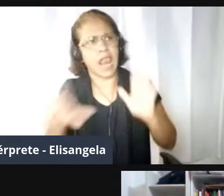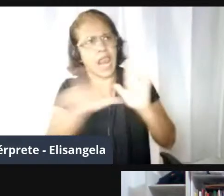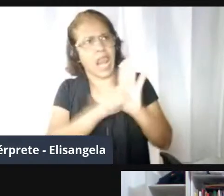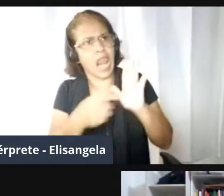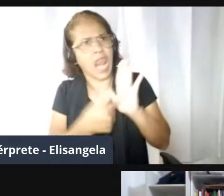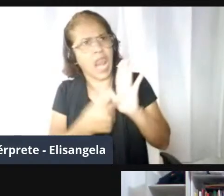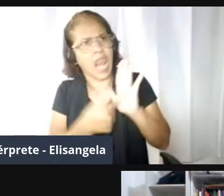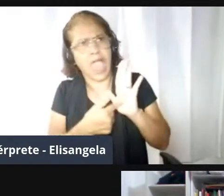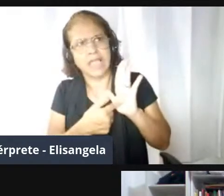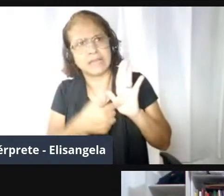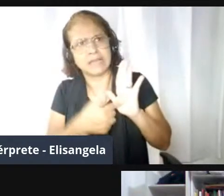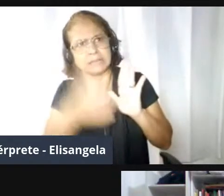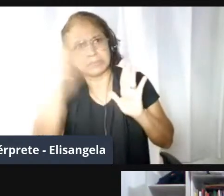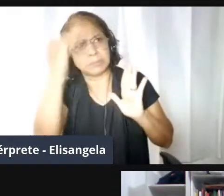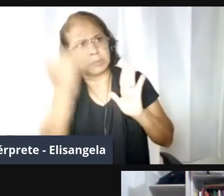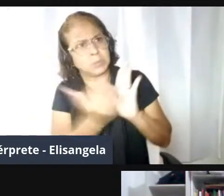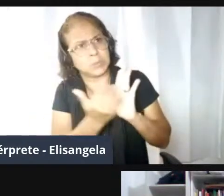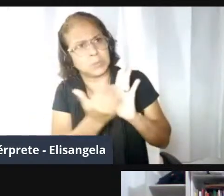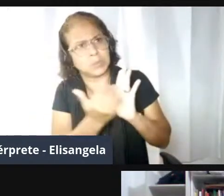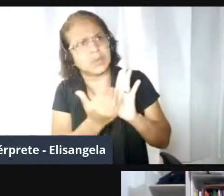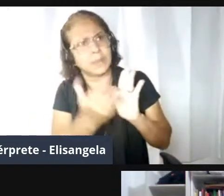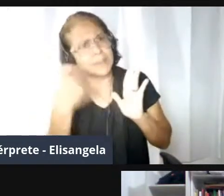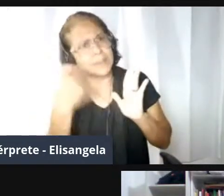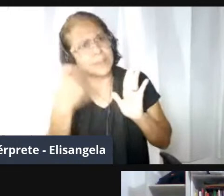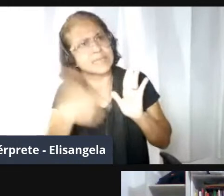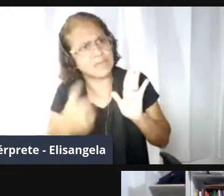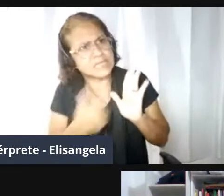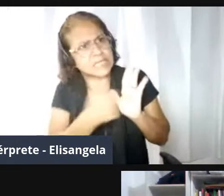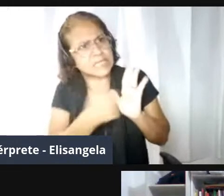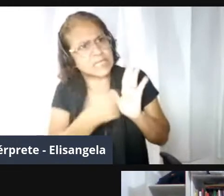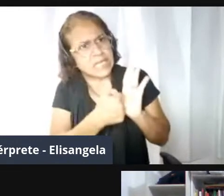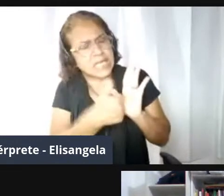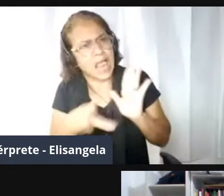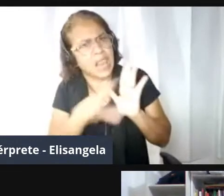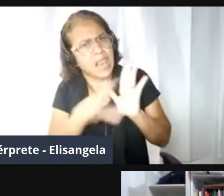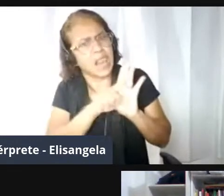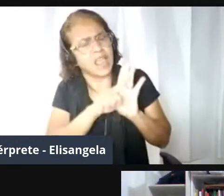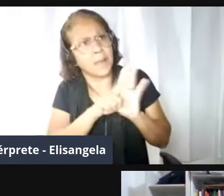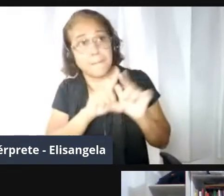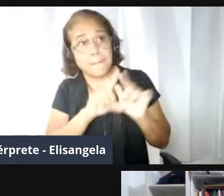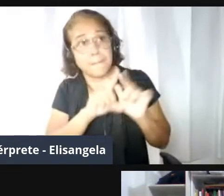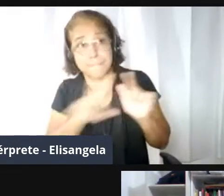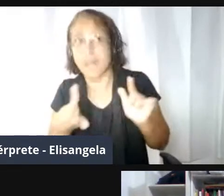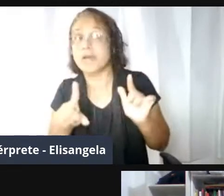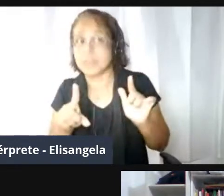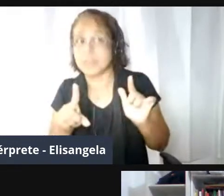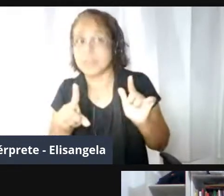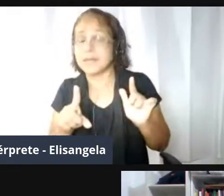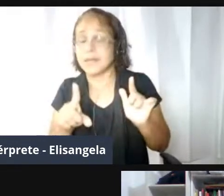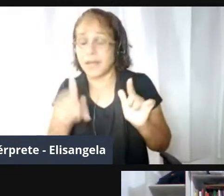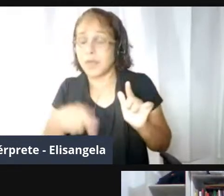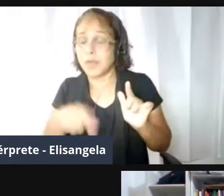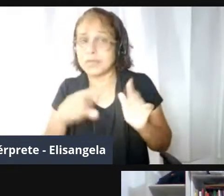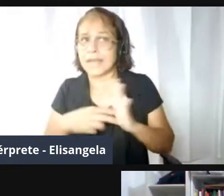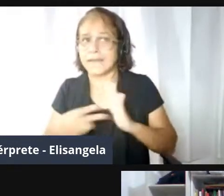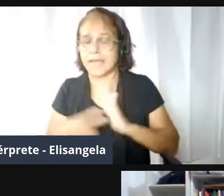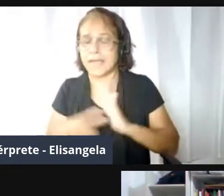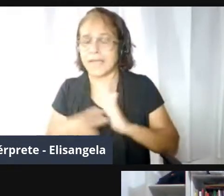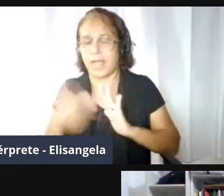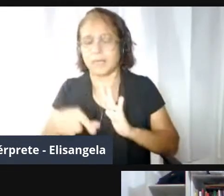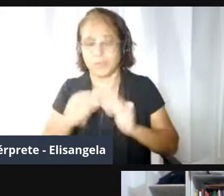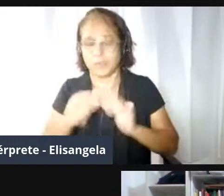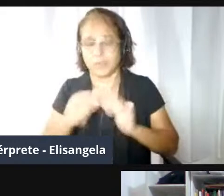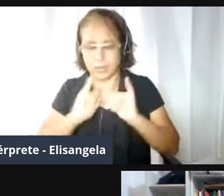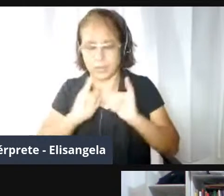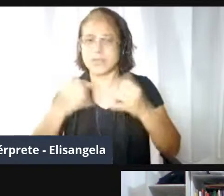modo acordeirado, vão lá e seguem a palavra fria da lei, né? Acho que ela é muito mais apropriada, ressignificada. Mas enfim, vamos lá. Eu vou começar com